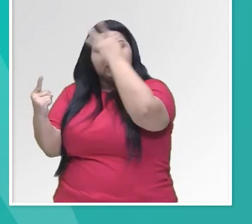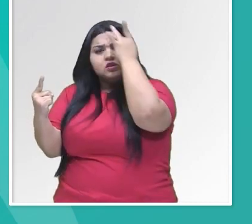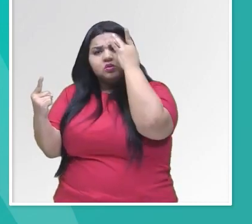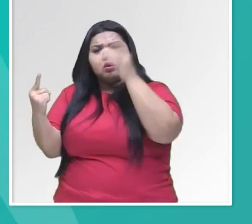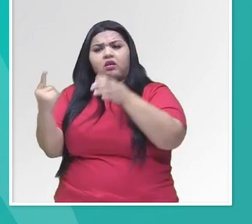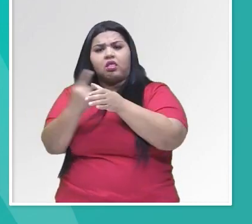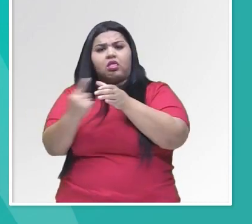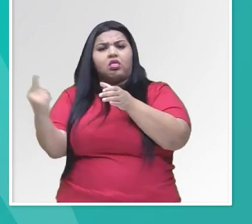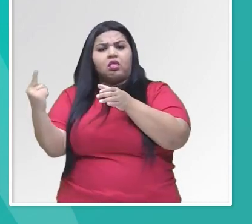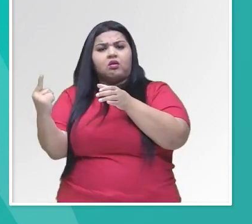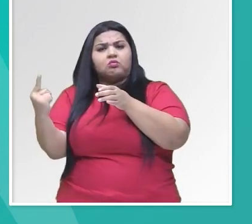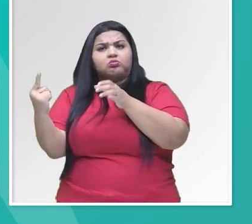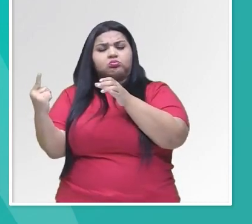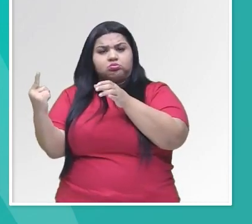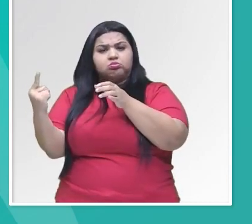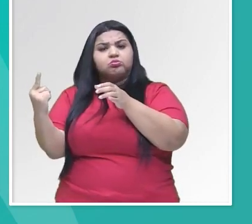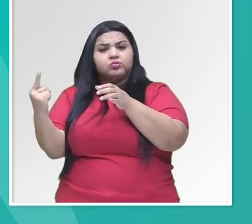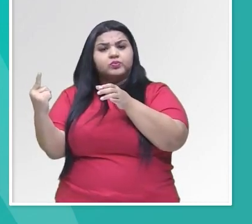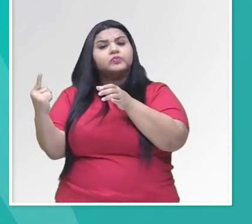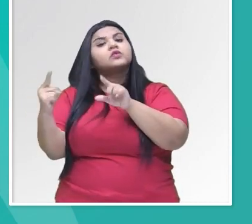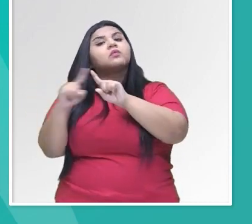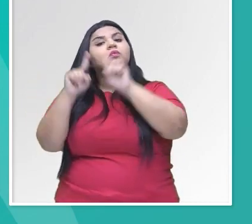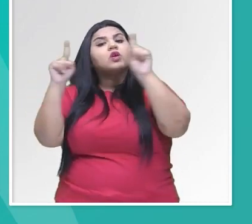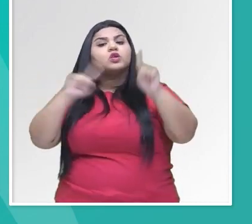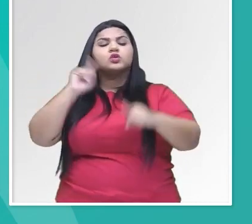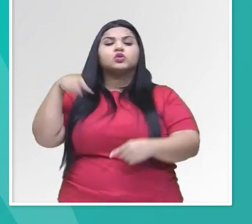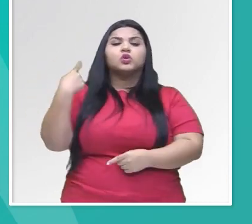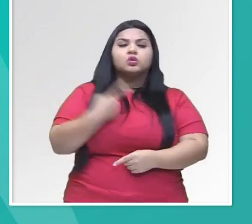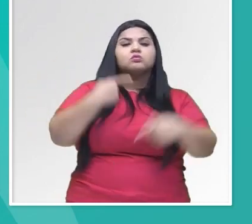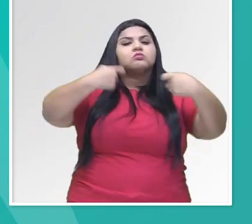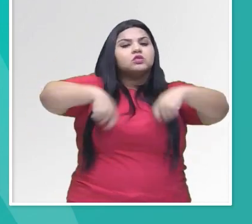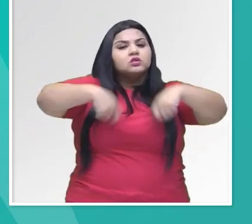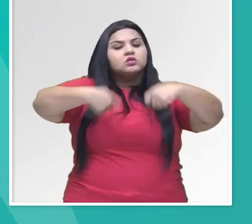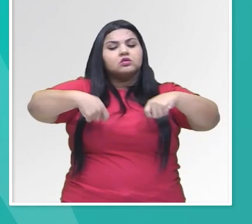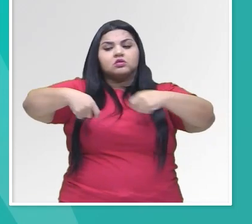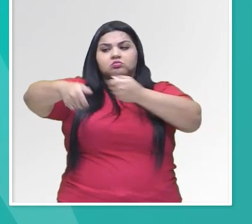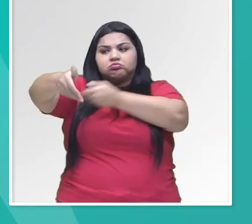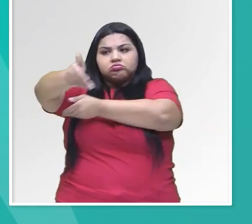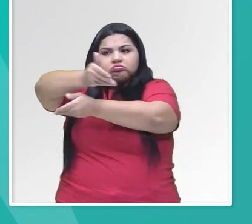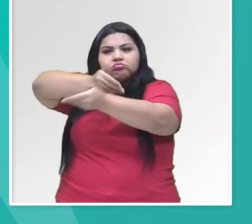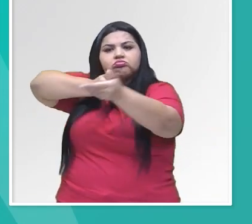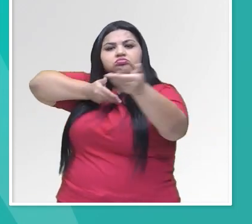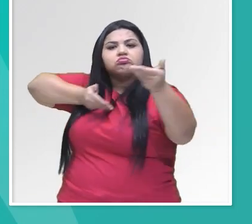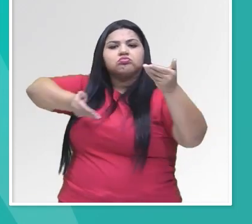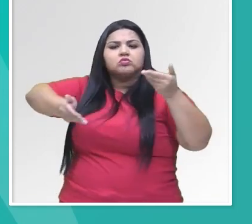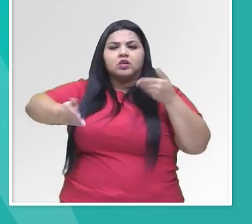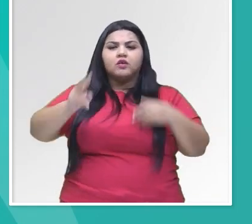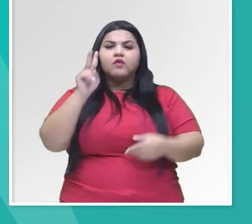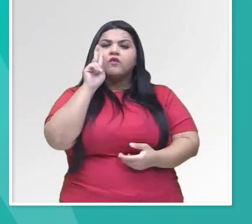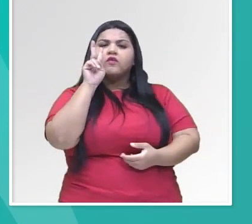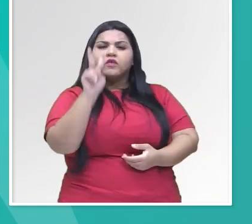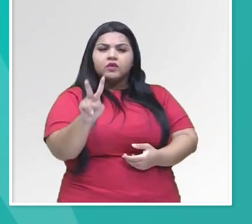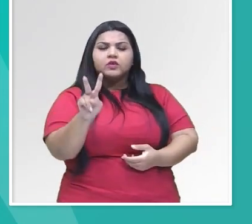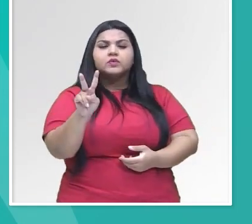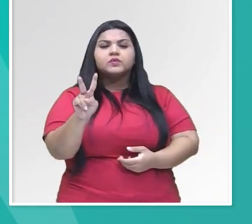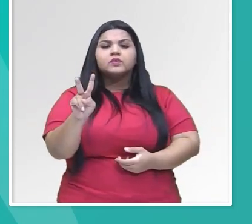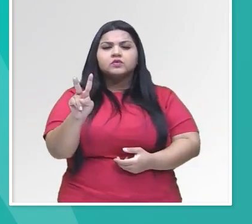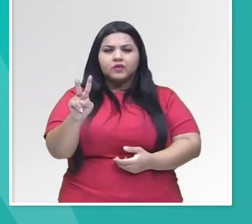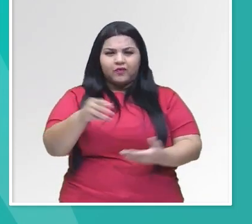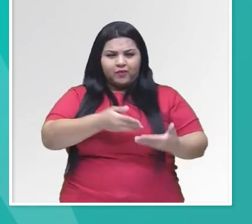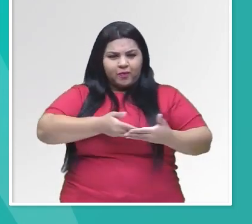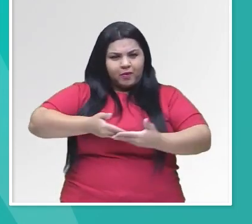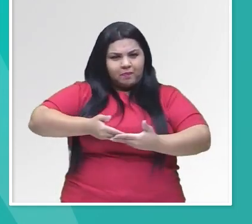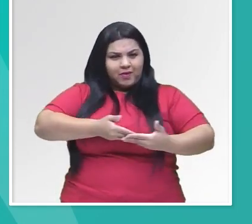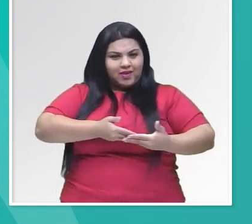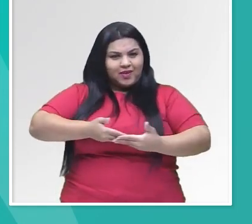isola no mundo. Mas nós precisamos do outro. Vejam, nós vimos aí um bebê